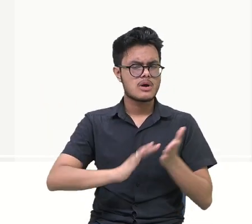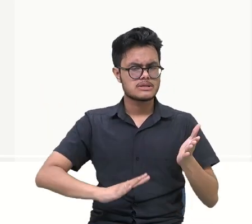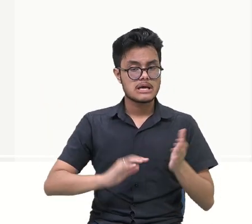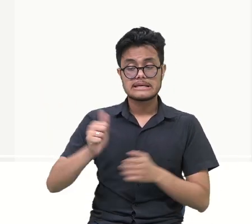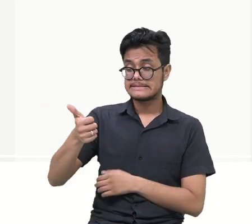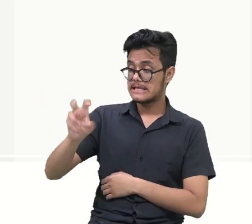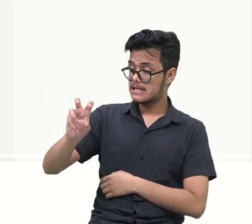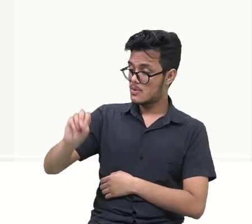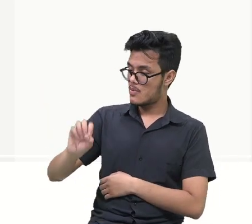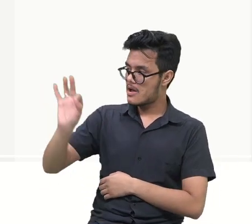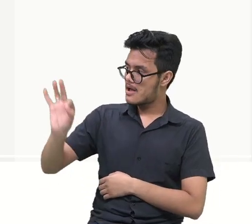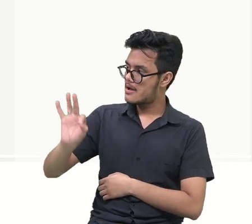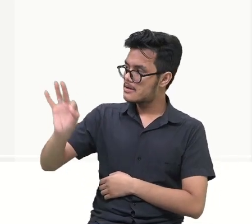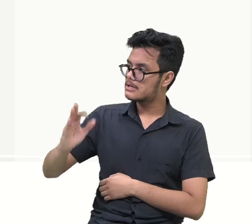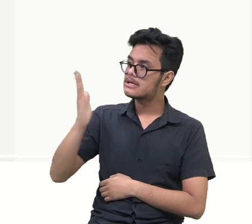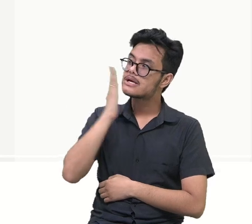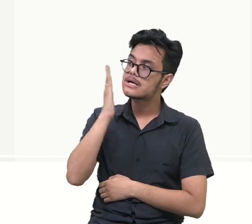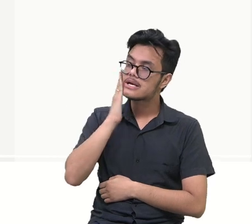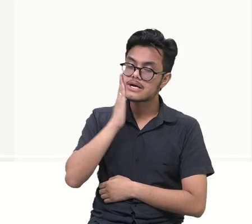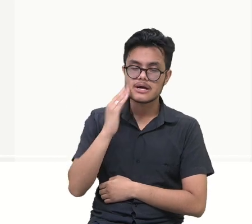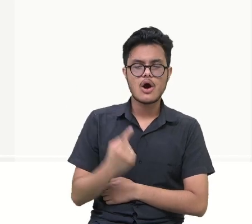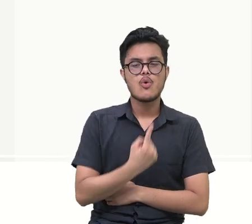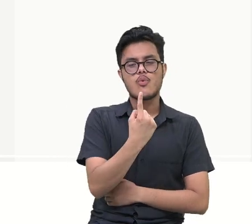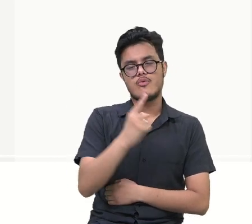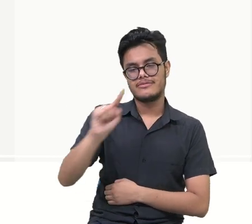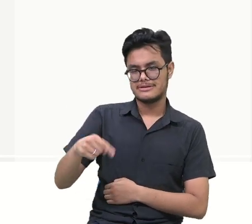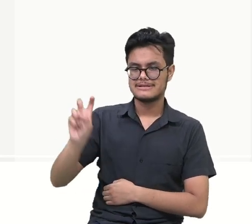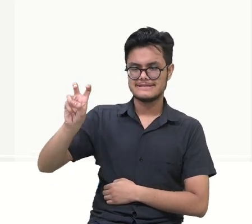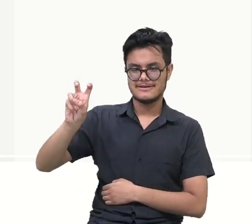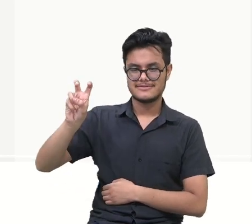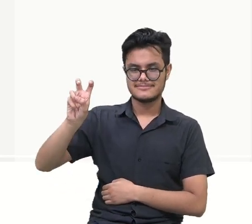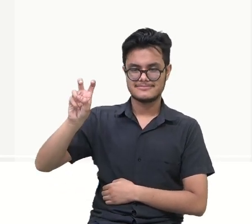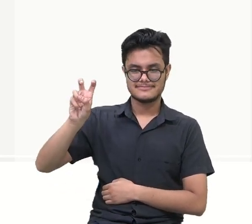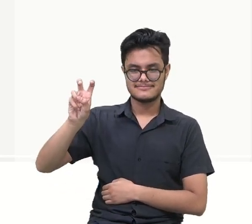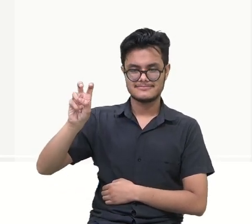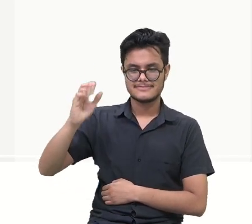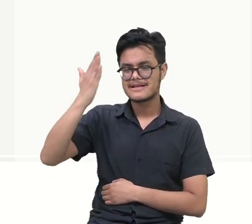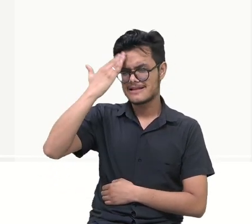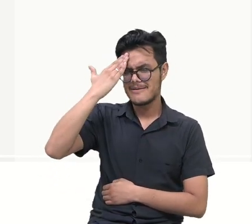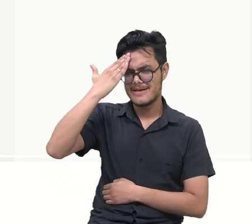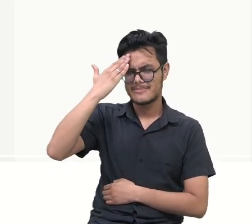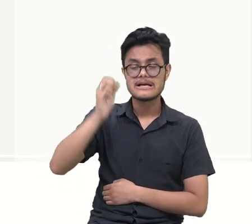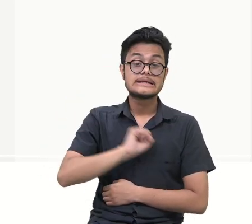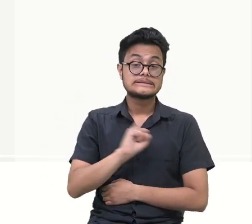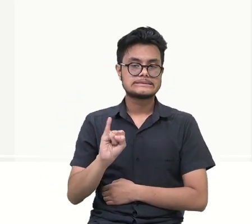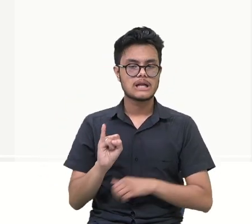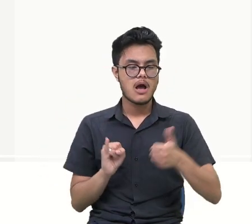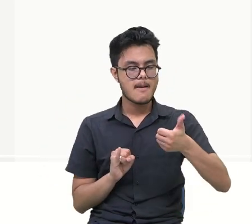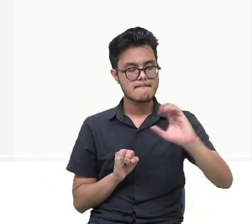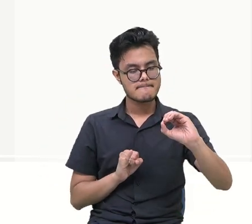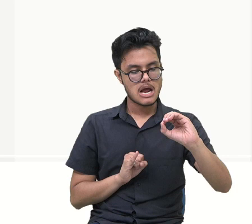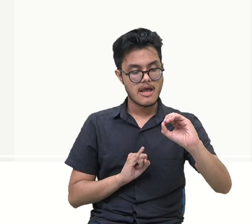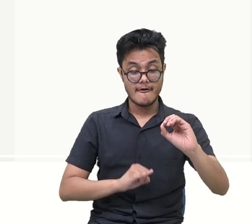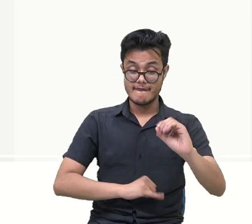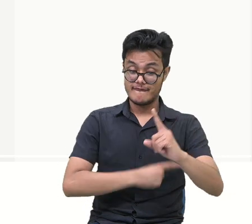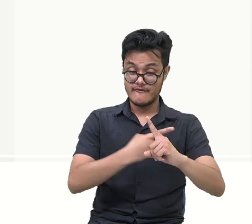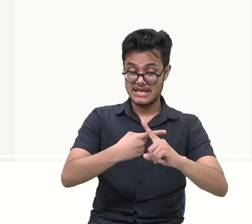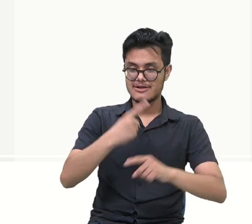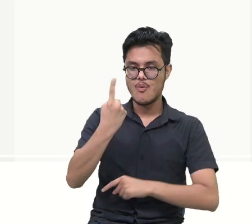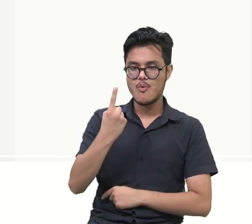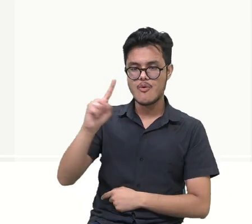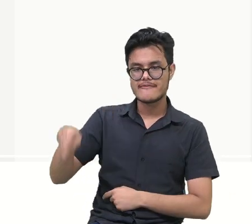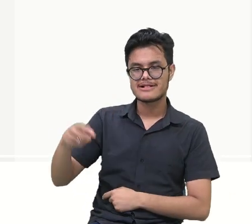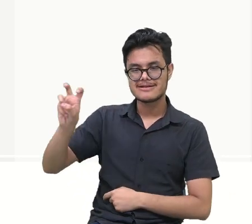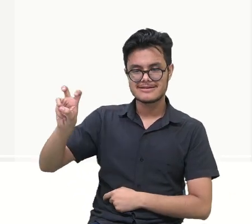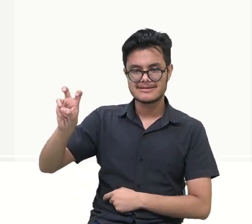150% nós sabemos que é a mesma coisa que 1,5, não é? Então, se você pegar 10 e multiplicar